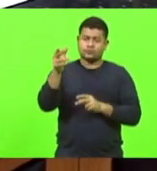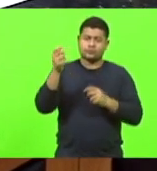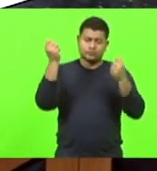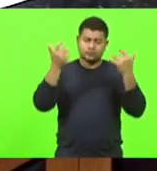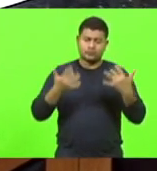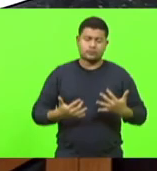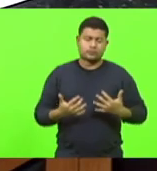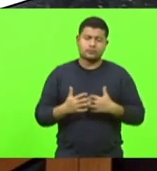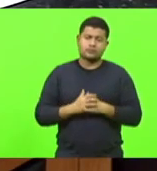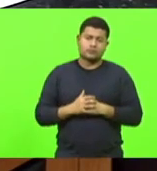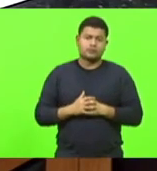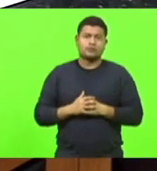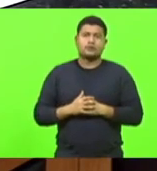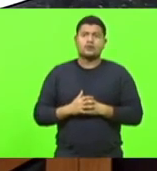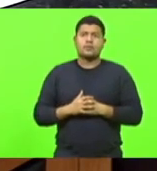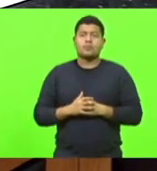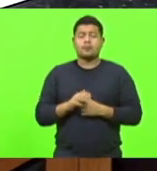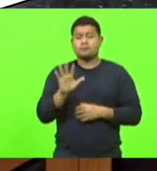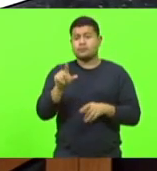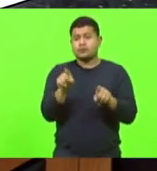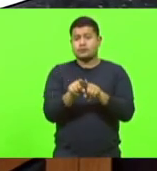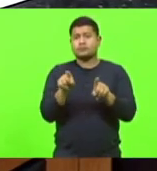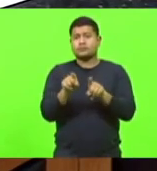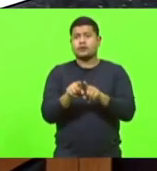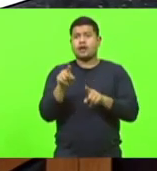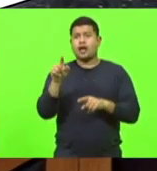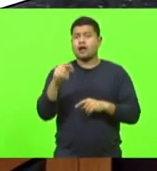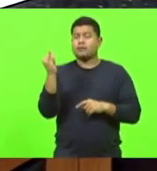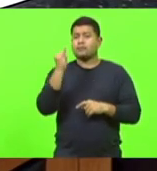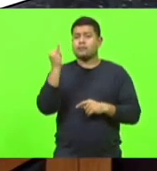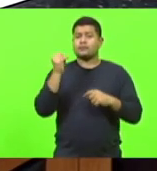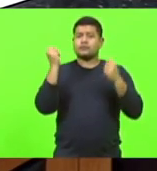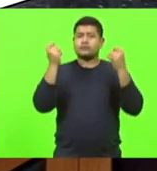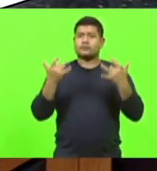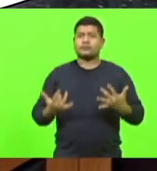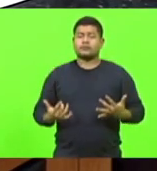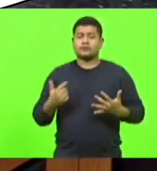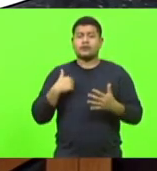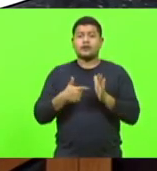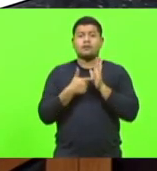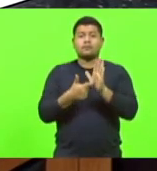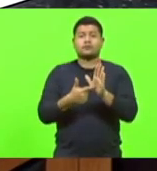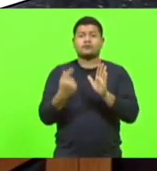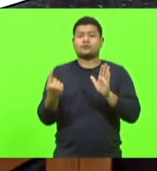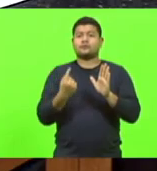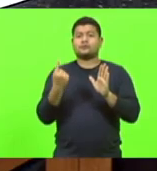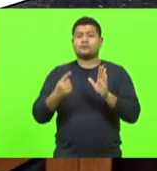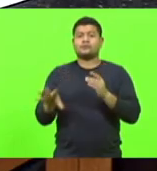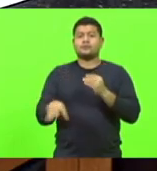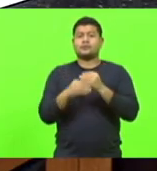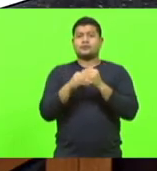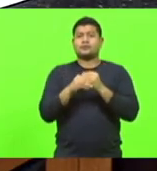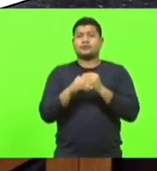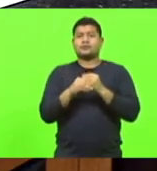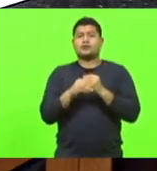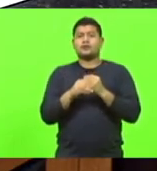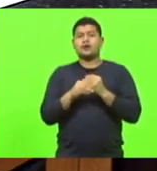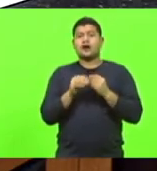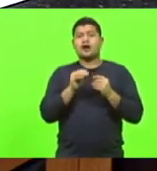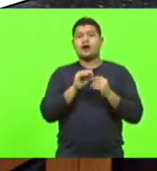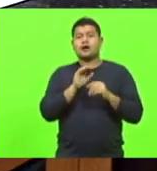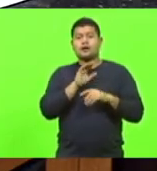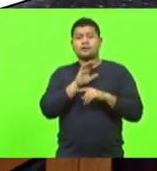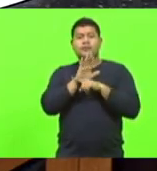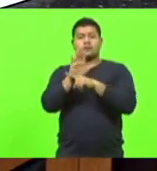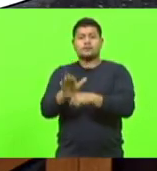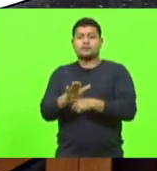palavras as minhas mas faz é necessário dizer aqui também que apresentei sozinha uma Emenda em prol da Segurança Pública o